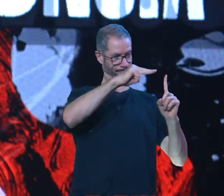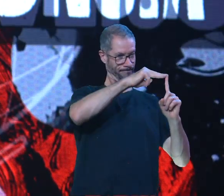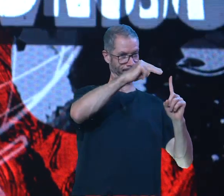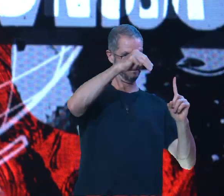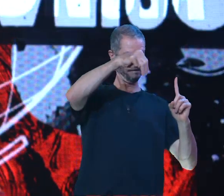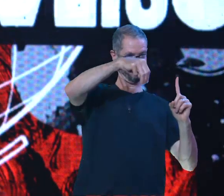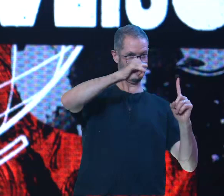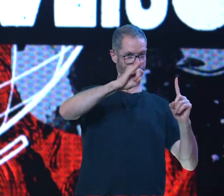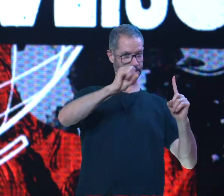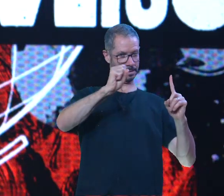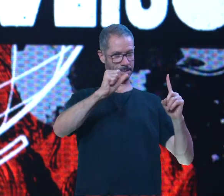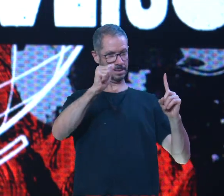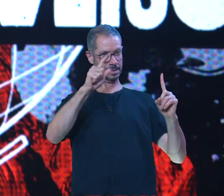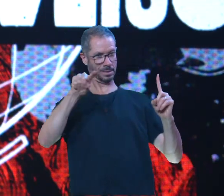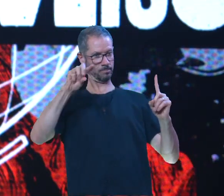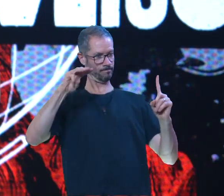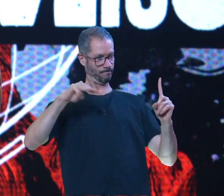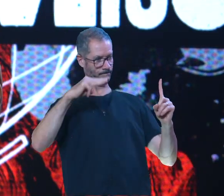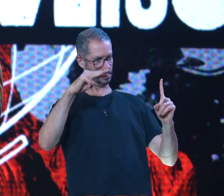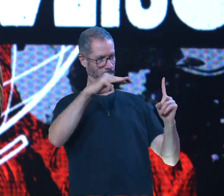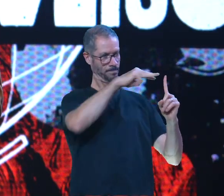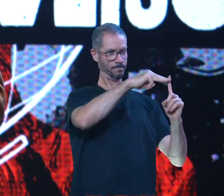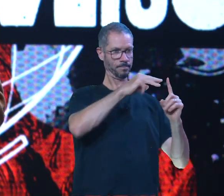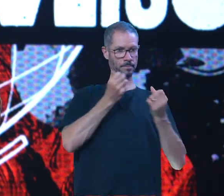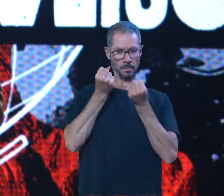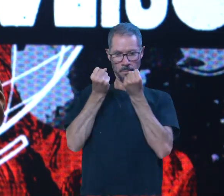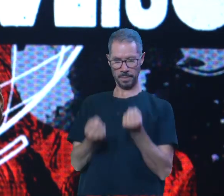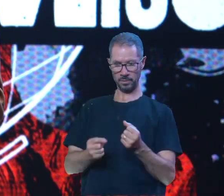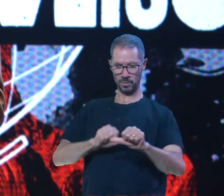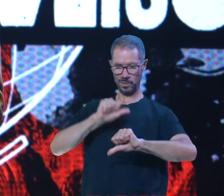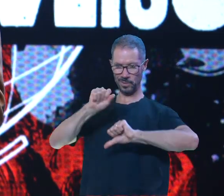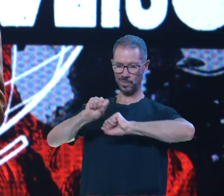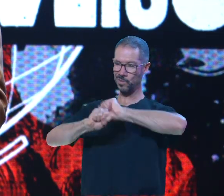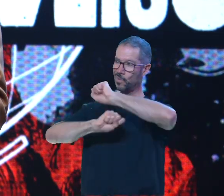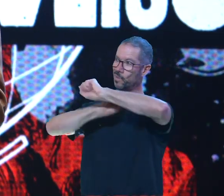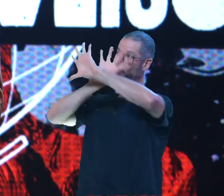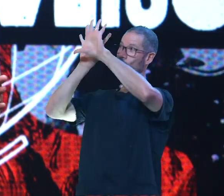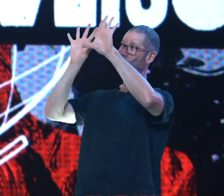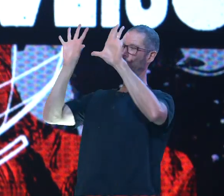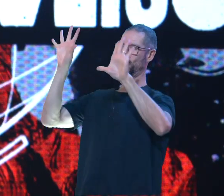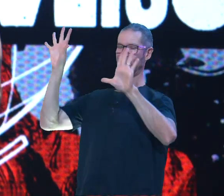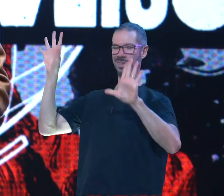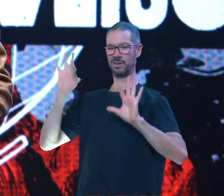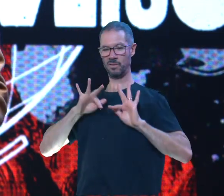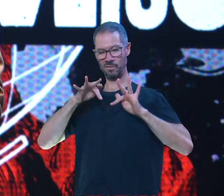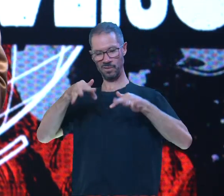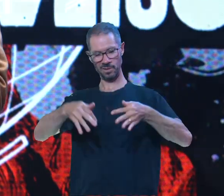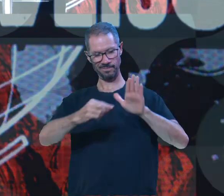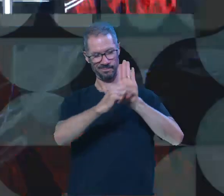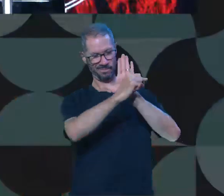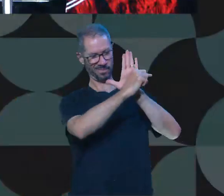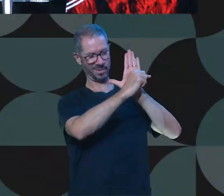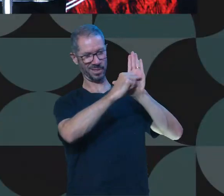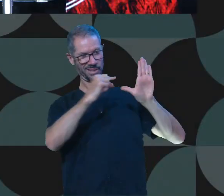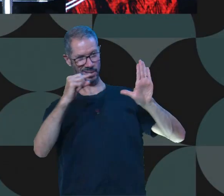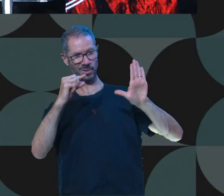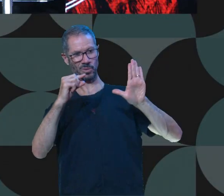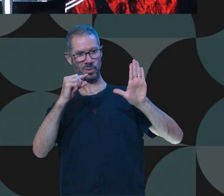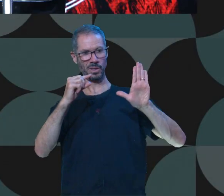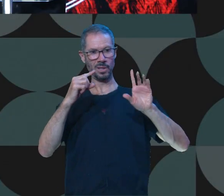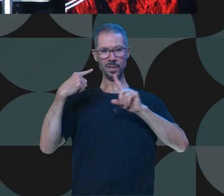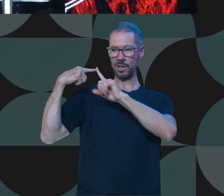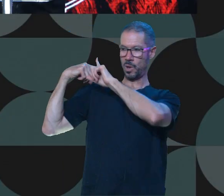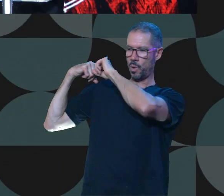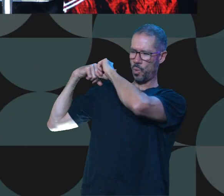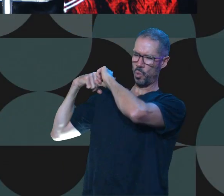um peso se torna em glória. O final do versículo vai dizer, tome diariamente a sua